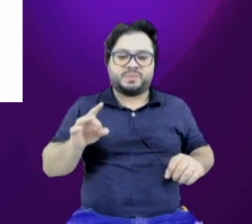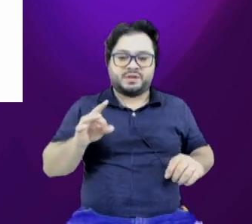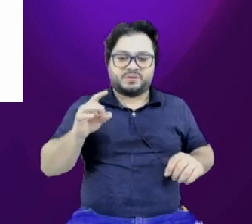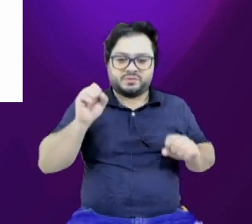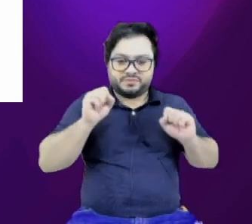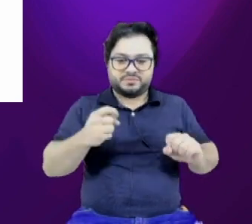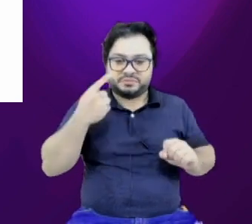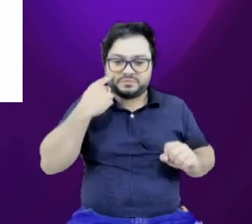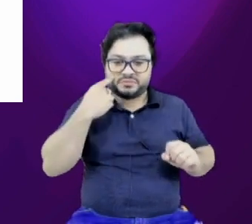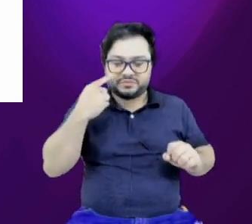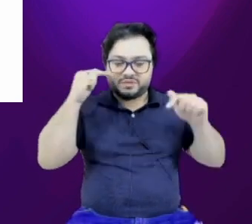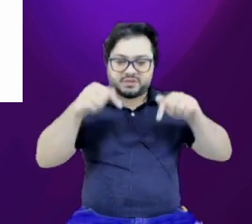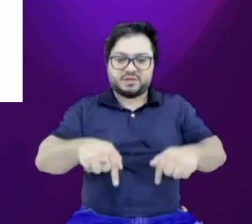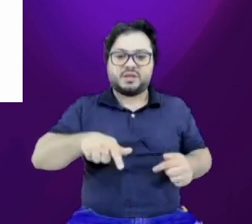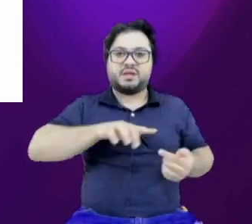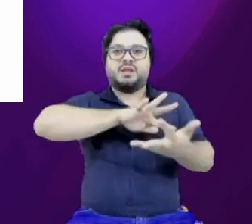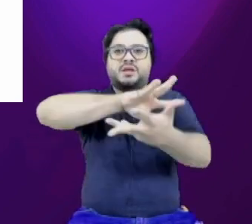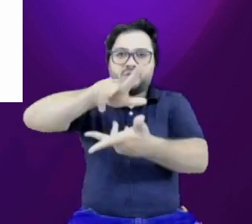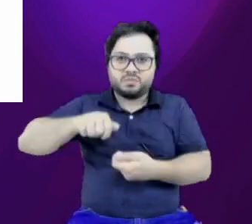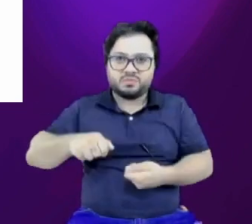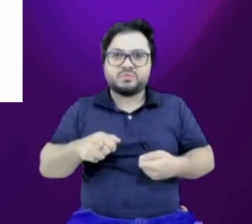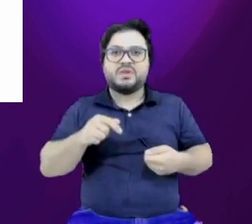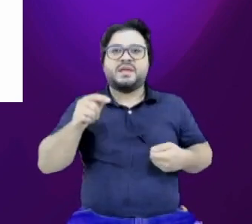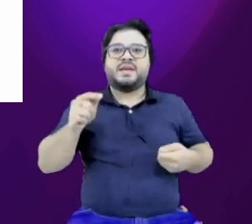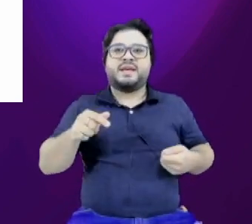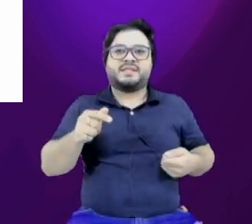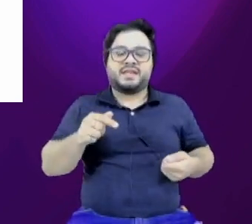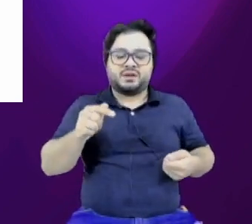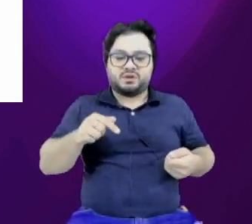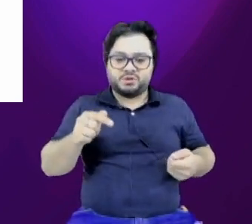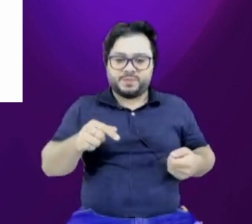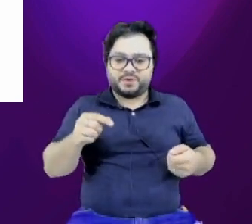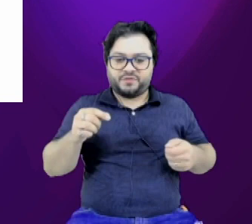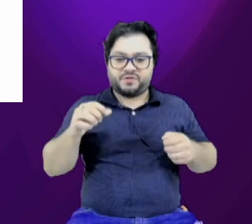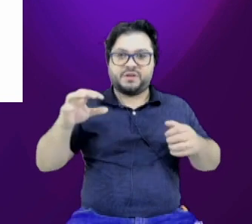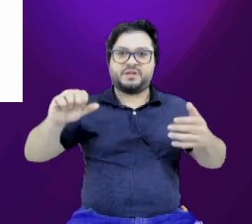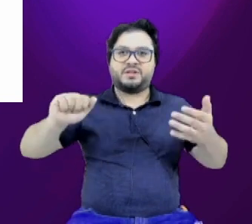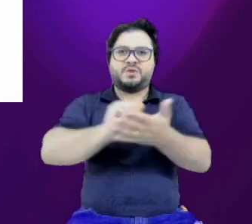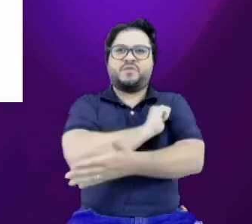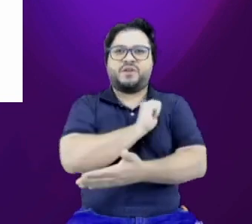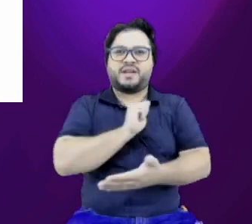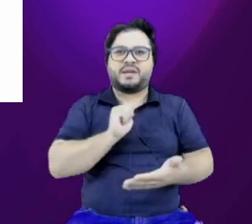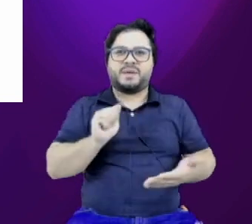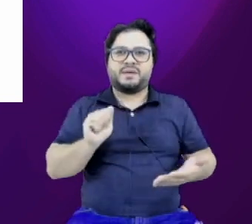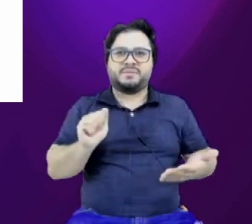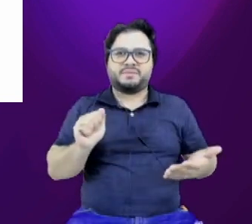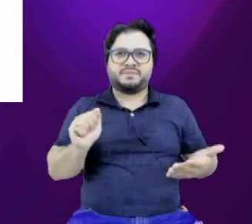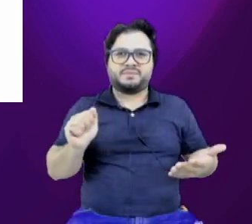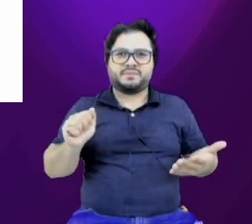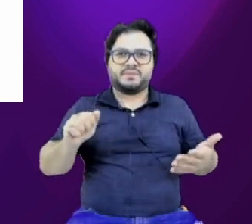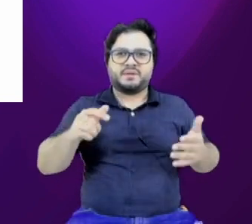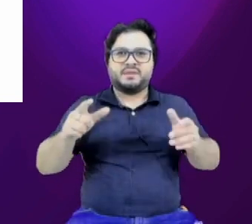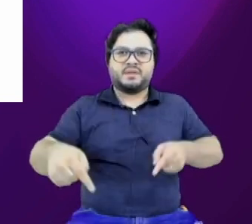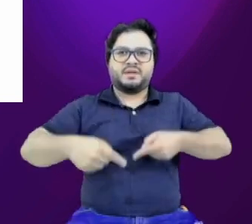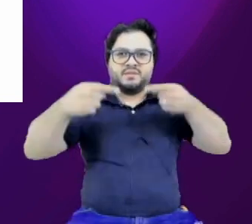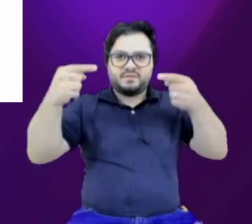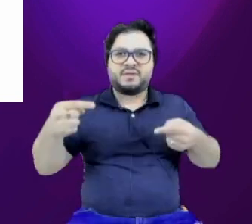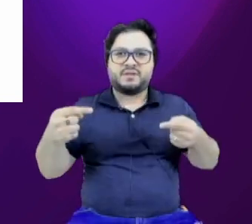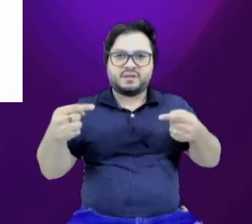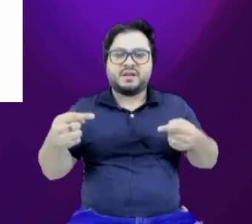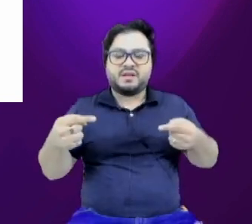que o apagão é no mundo, né? O apagão de patologistas é algo que que está sendo enfrentado,